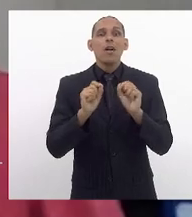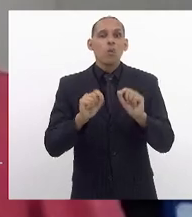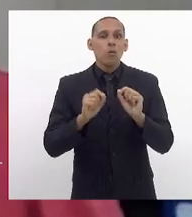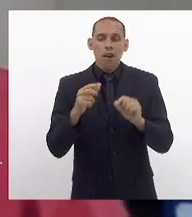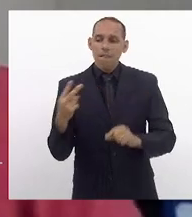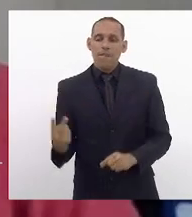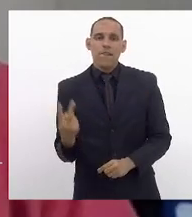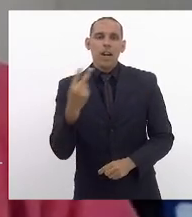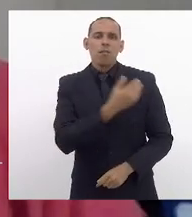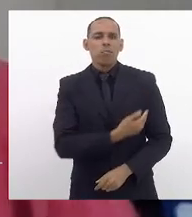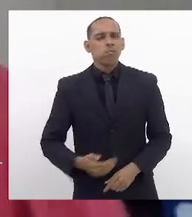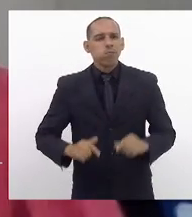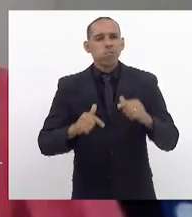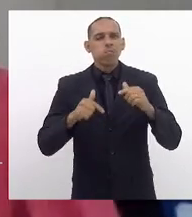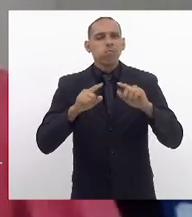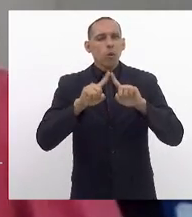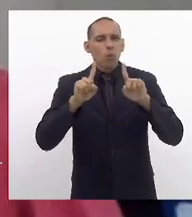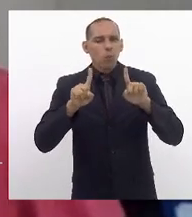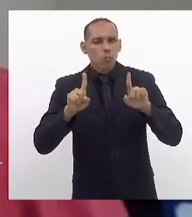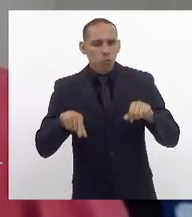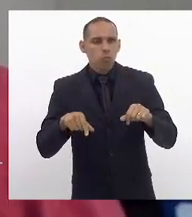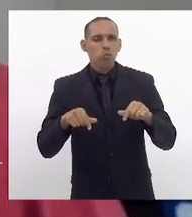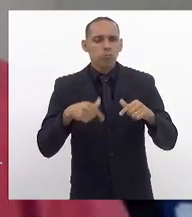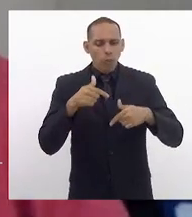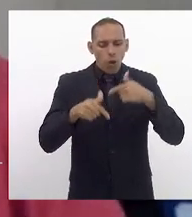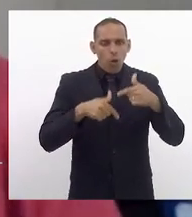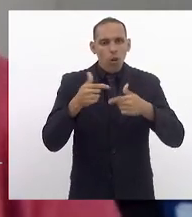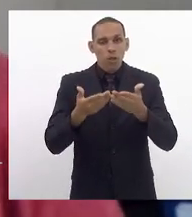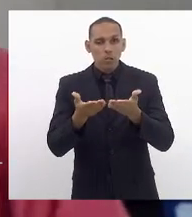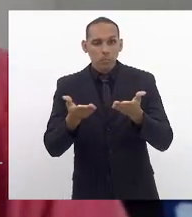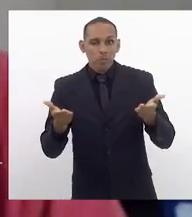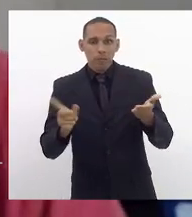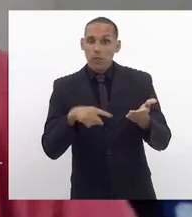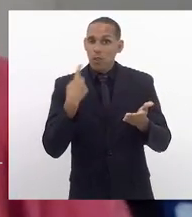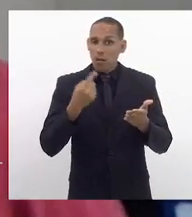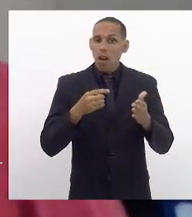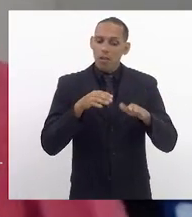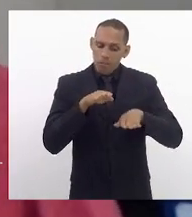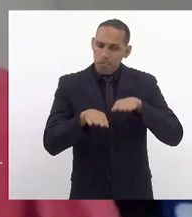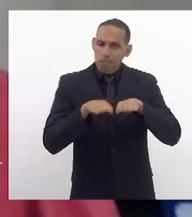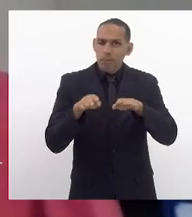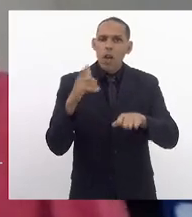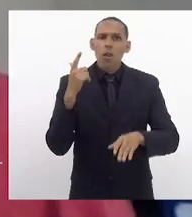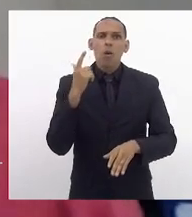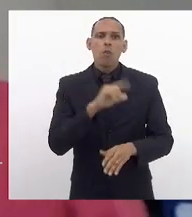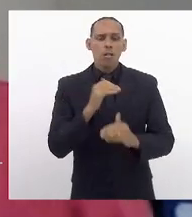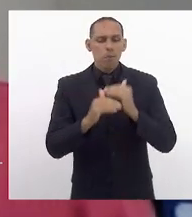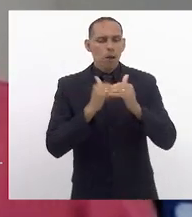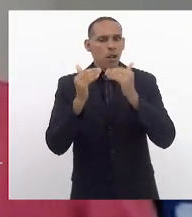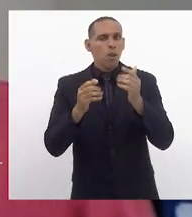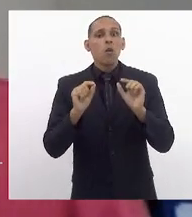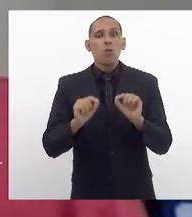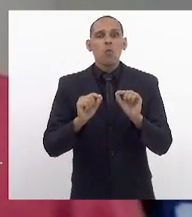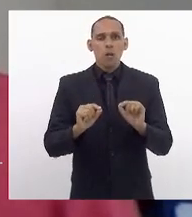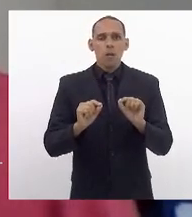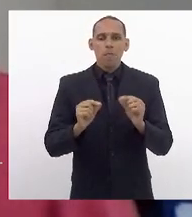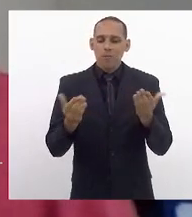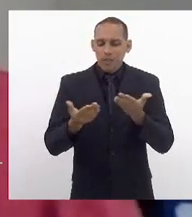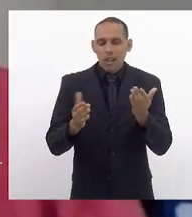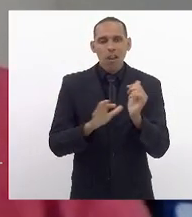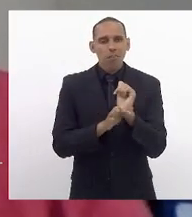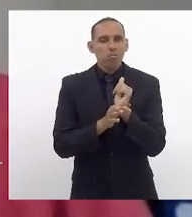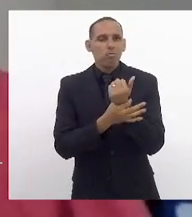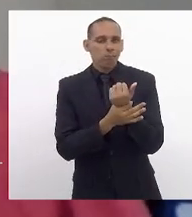servidores públicos, que têm uma perda acumulada tremenda. Avançamos com relação aos servidores da segurança pública nesse último